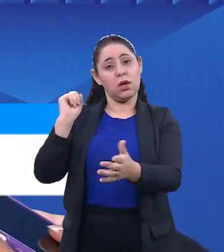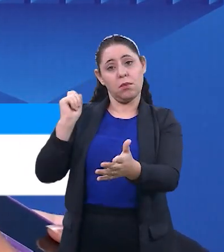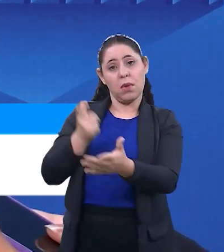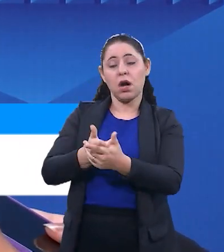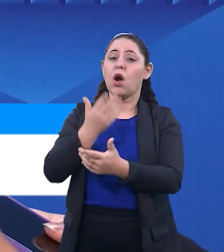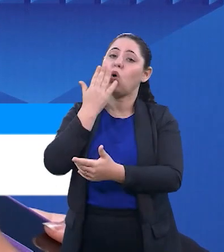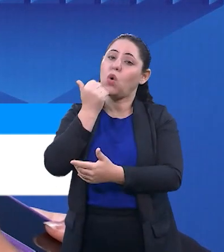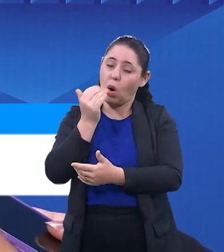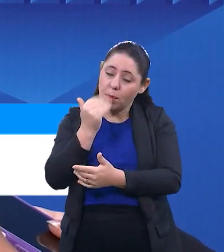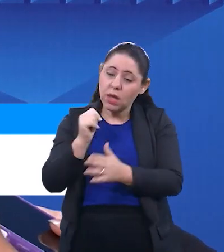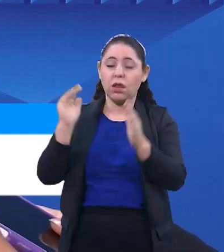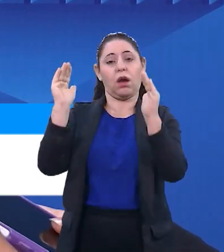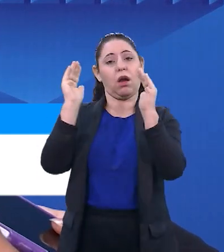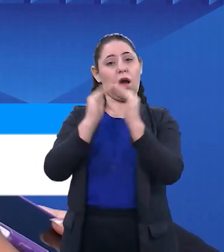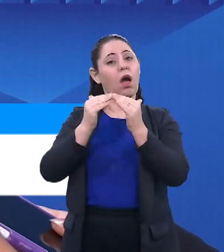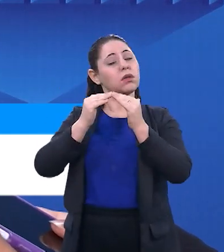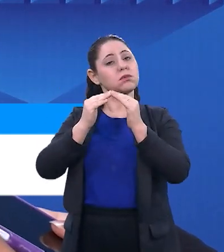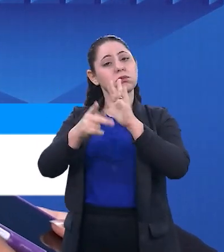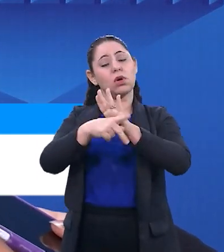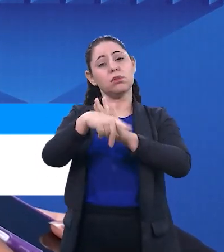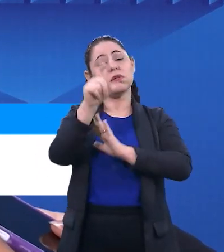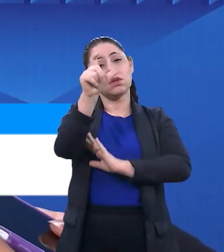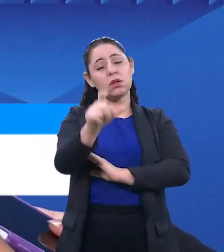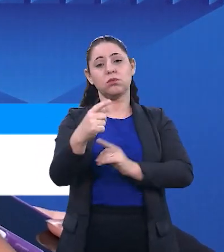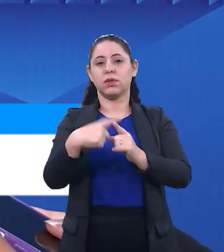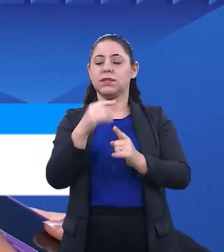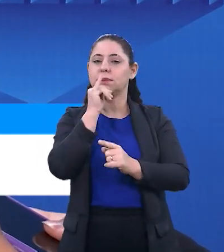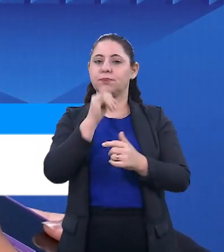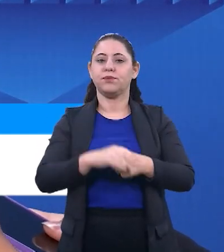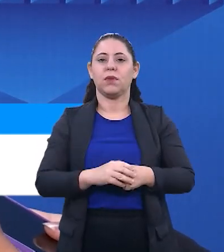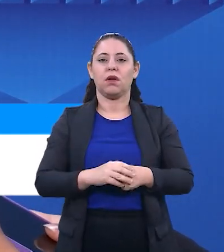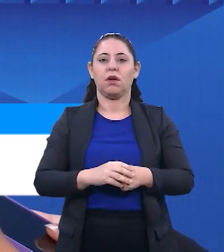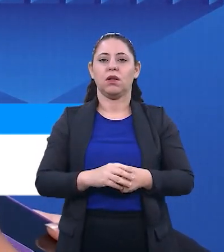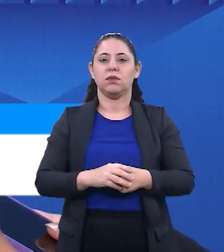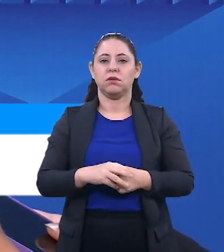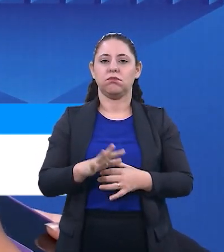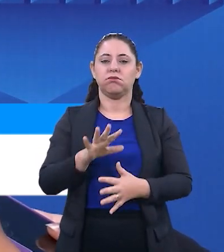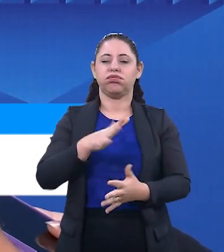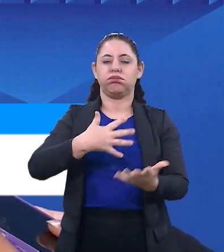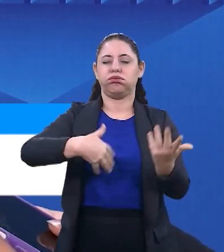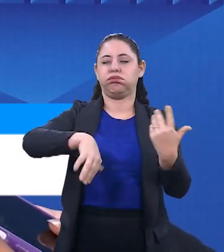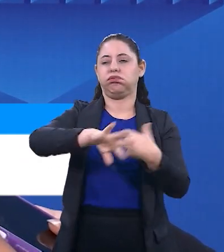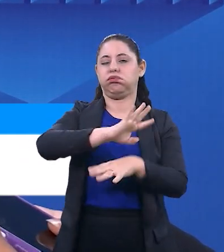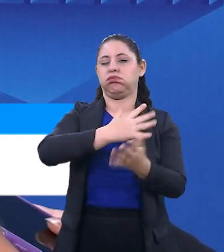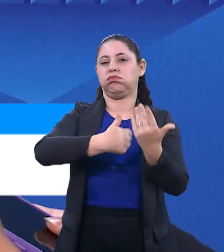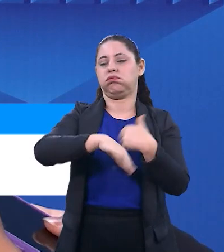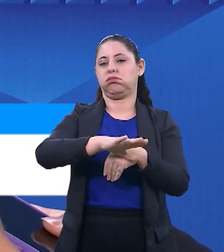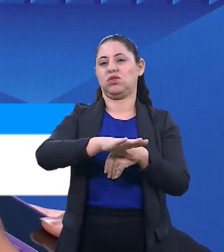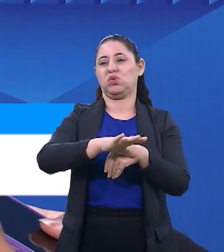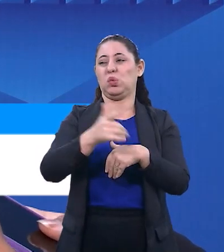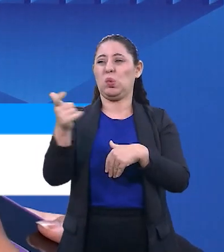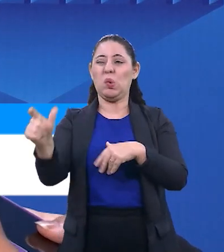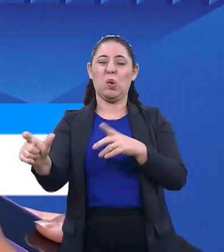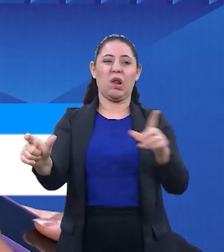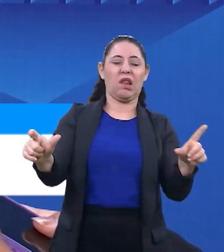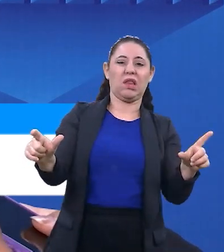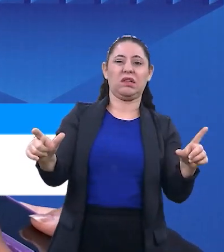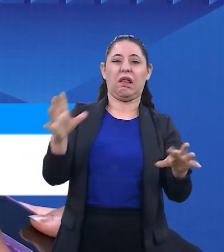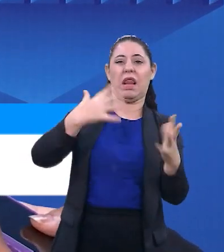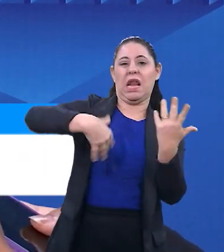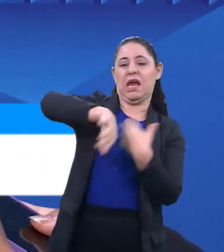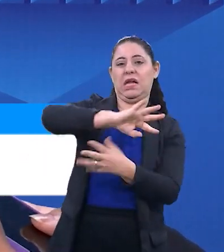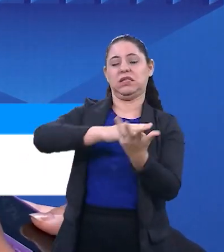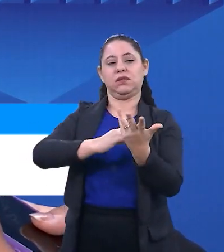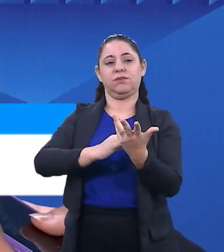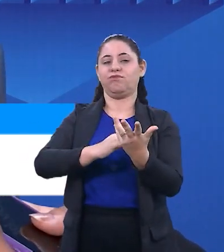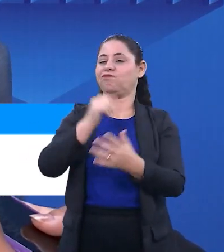tempo dele para ele trabalhar e pagar a comida dele, pagar o aluguel da casa dele. Porque se você pegar e misturar um